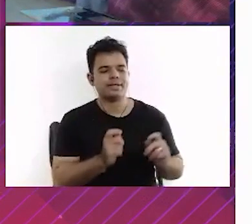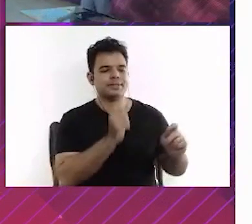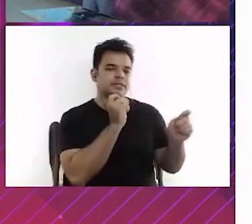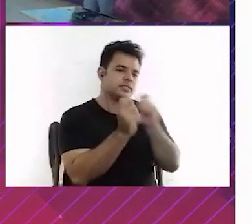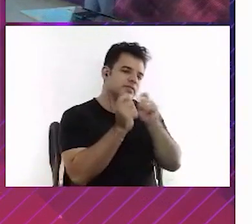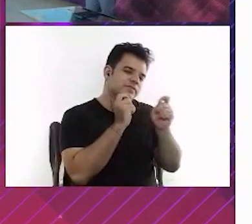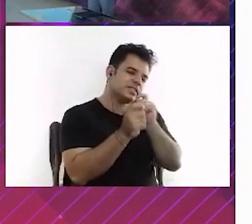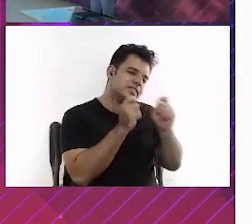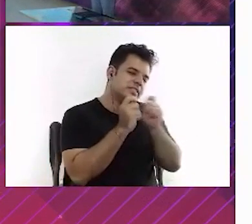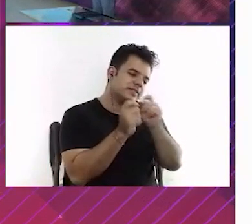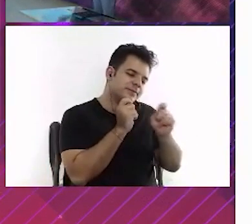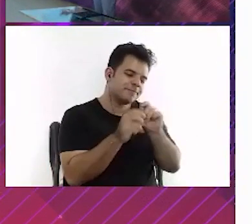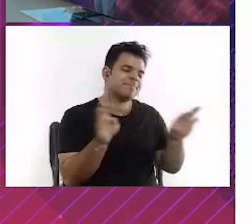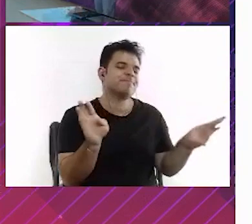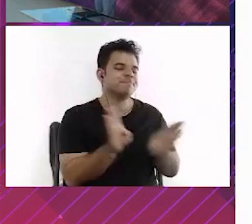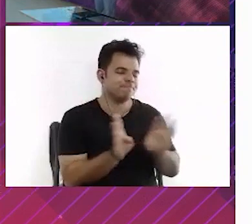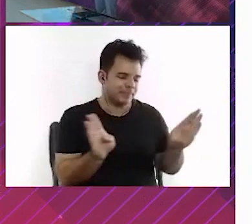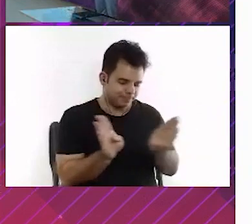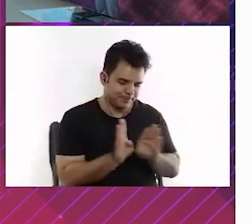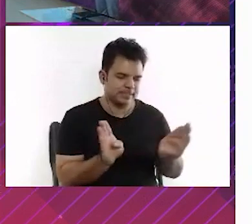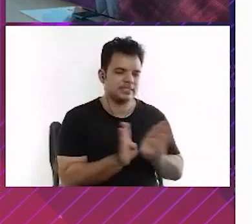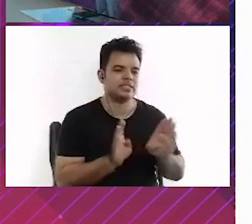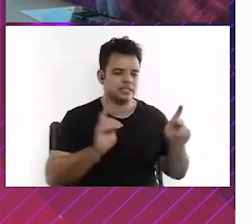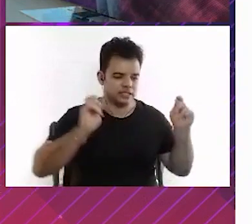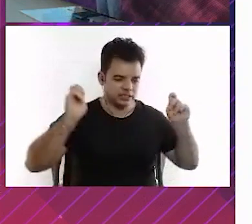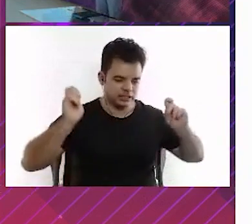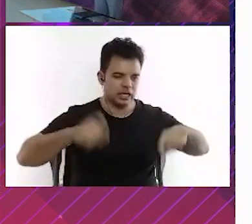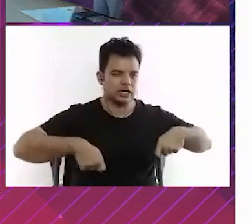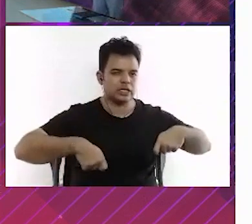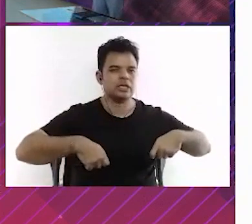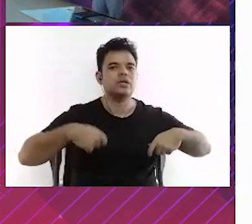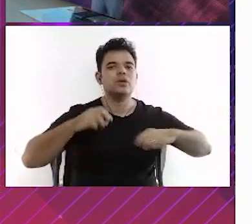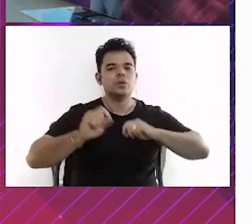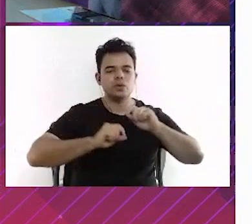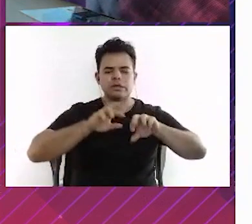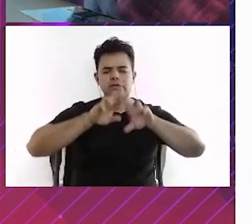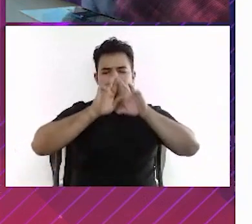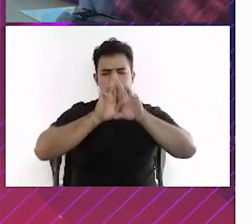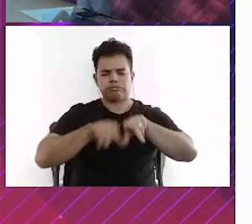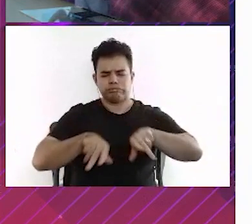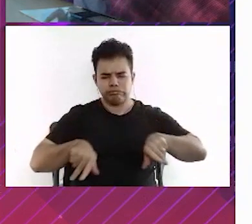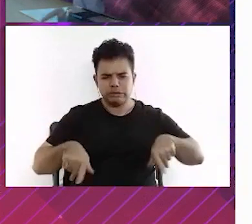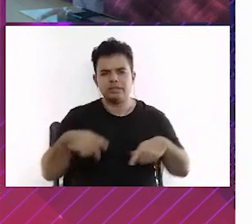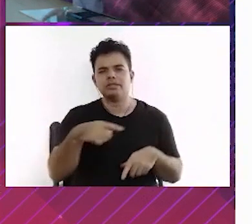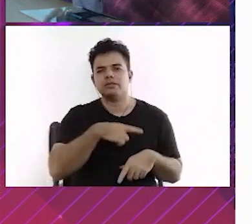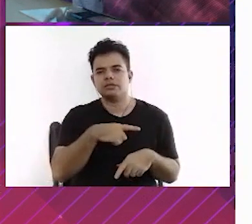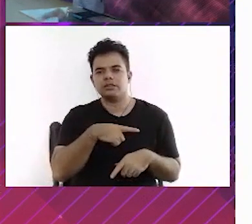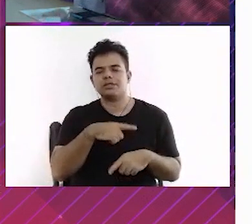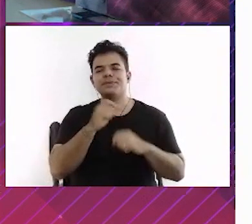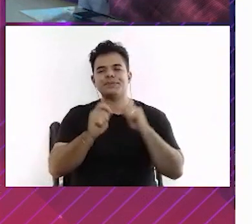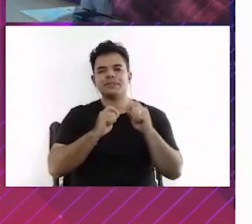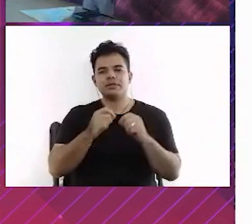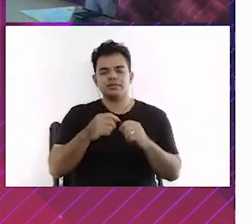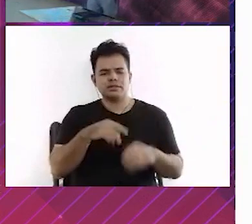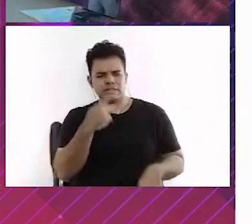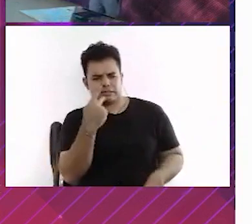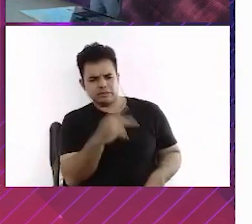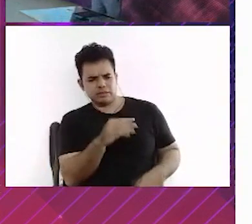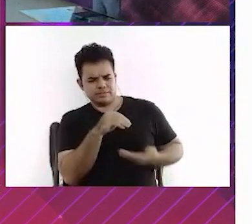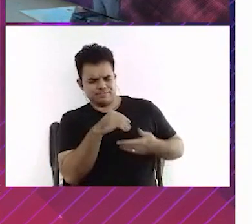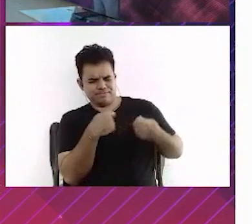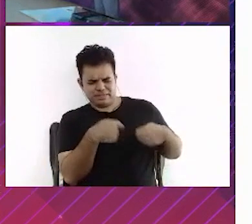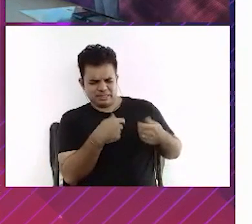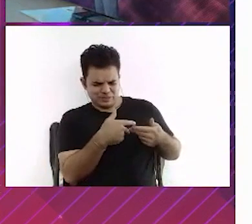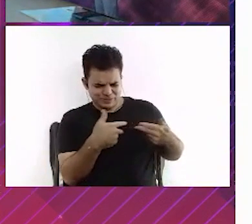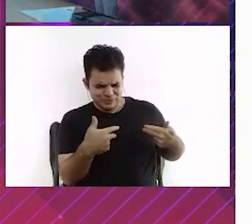investigar, né, para poder entender de forma, na essência, né, as dores e